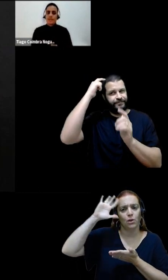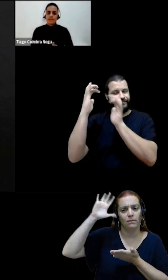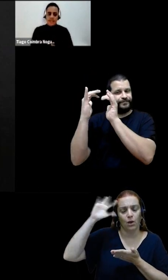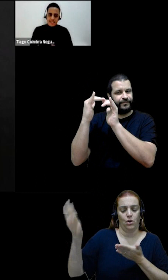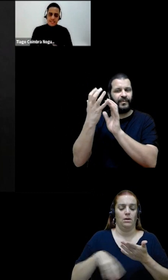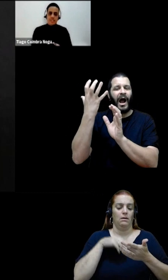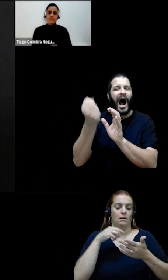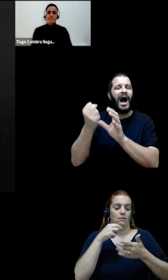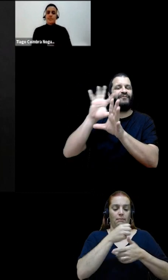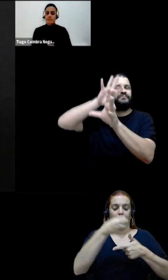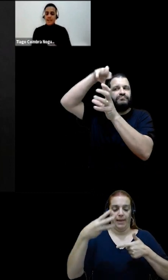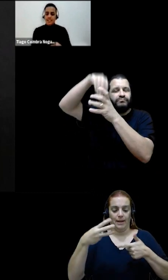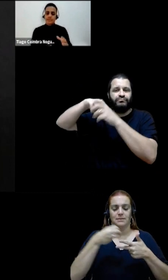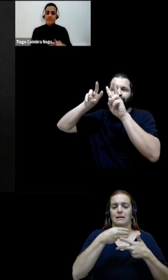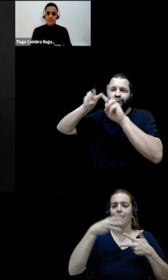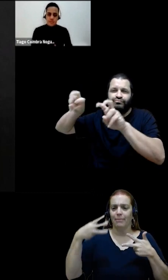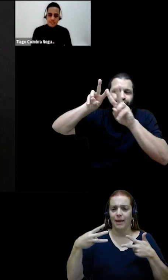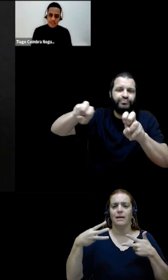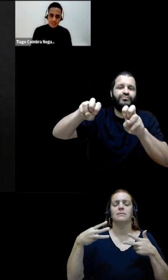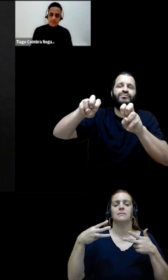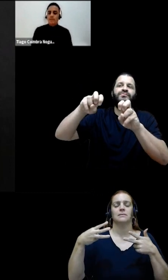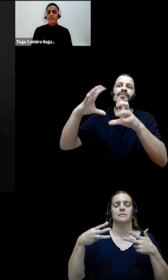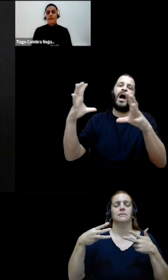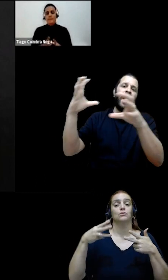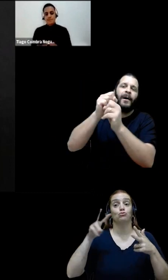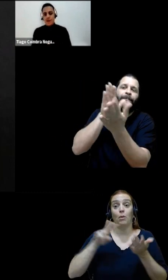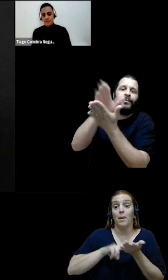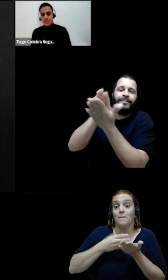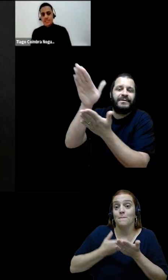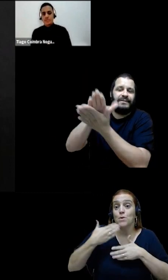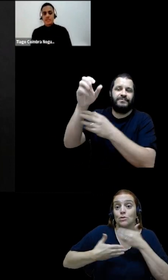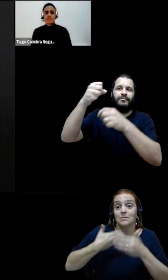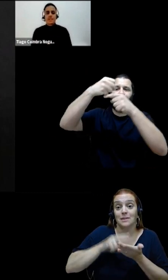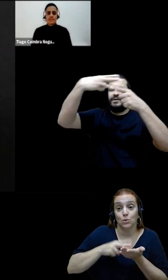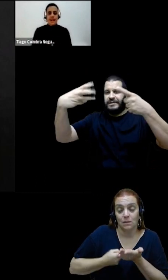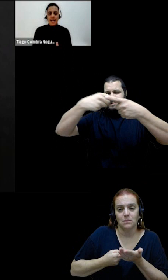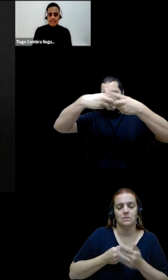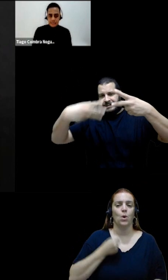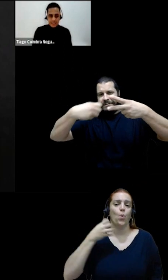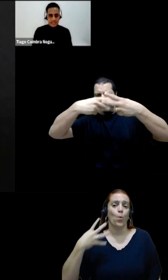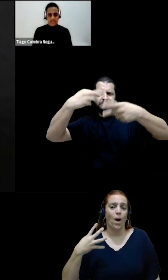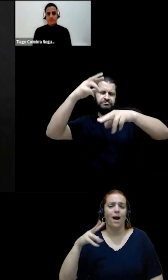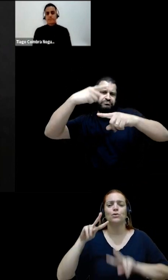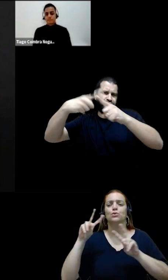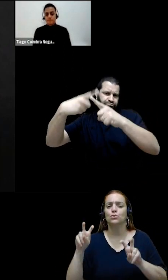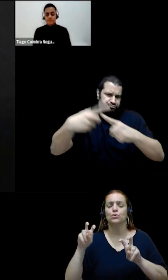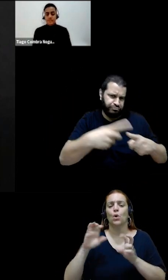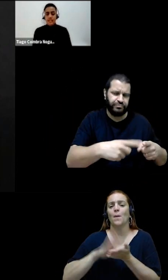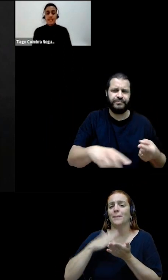teóricos, 3 artigos a respeito do processo de tradução, mais 4 artigos relacionados à